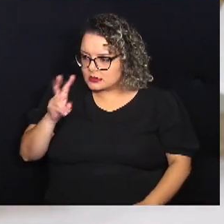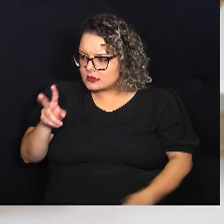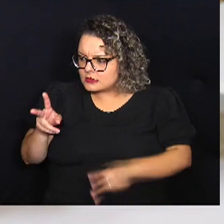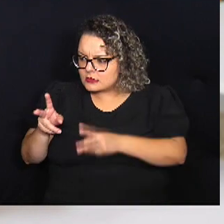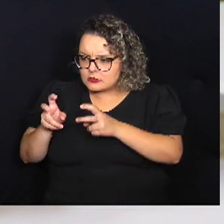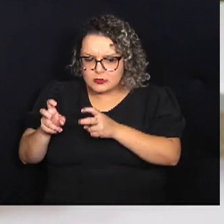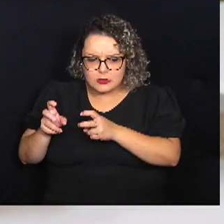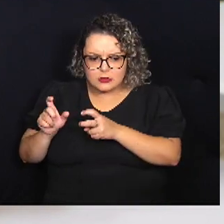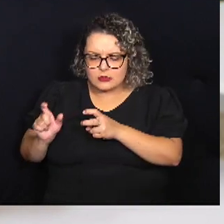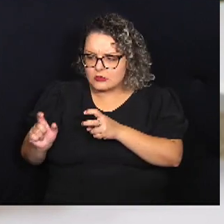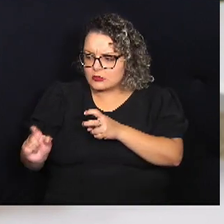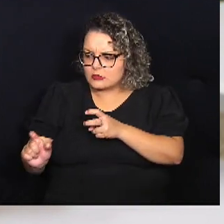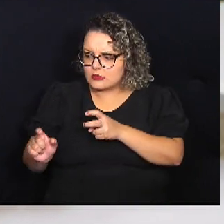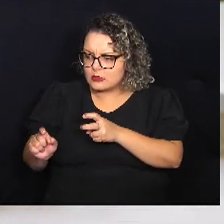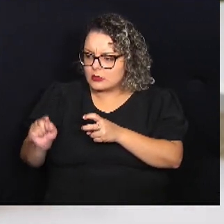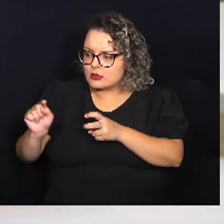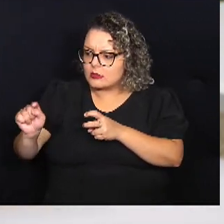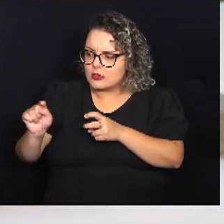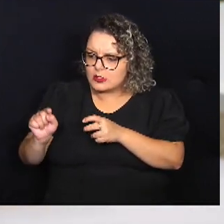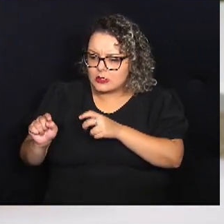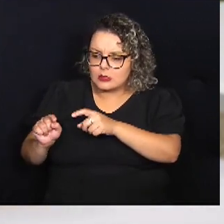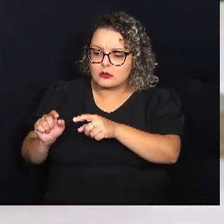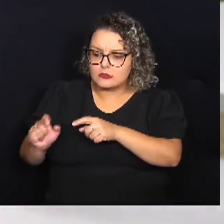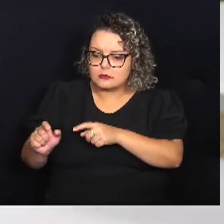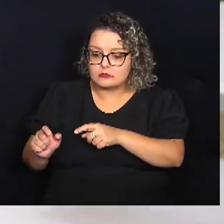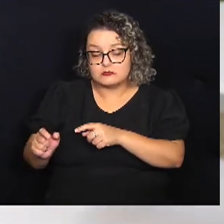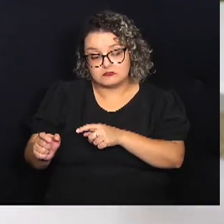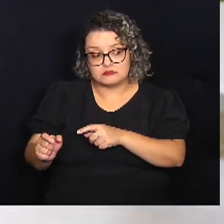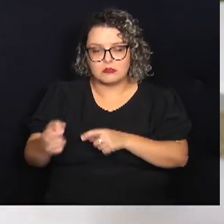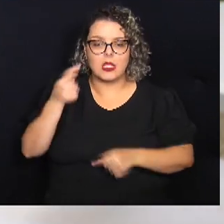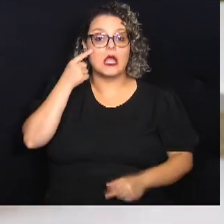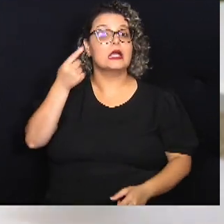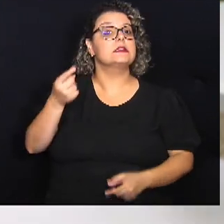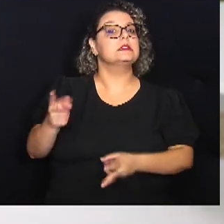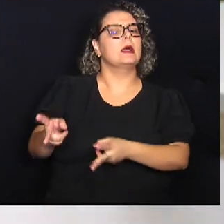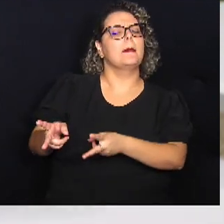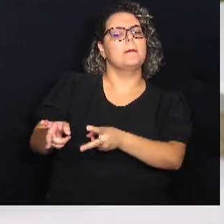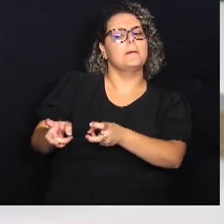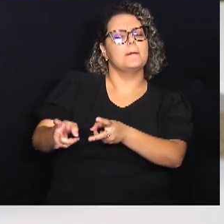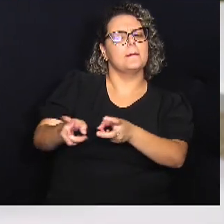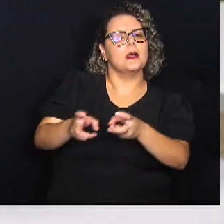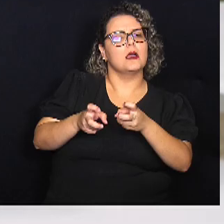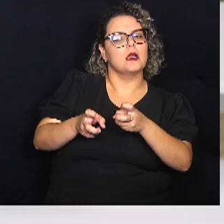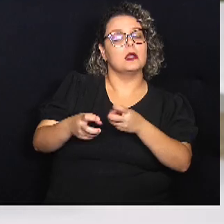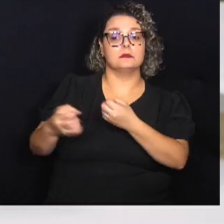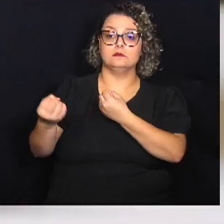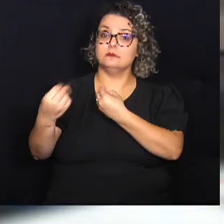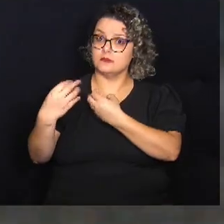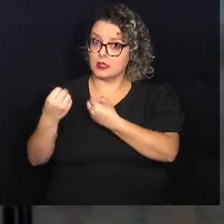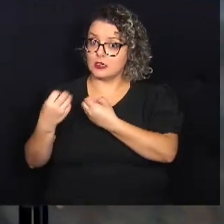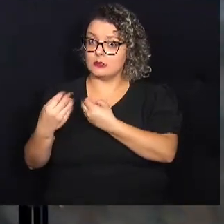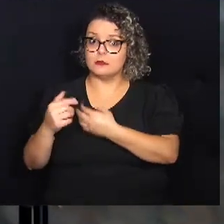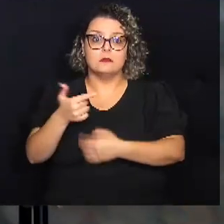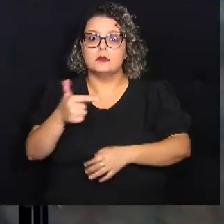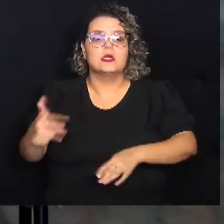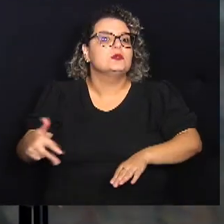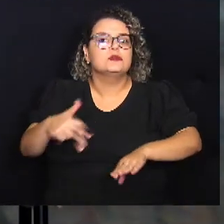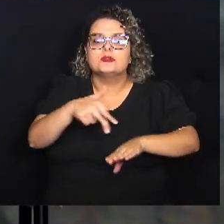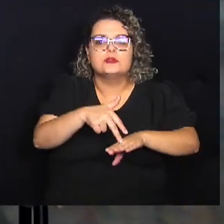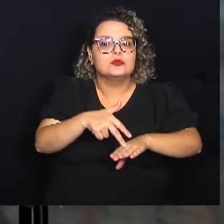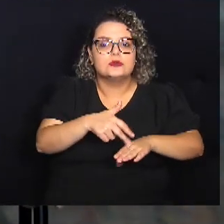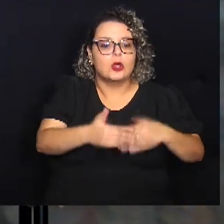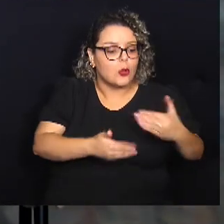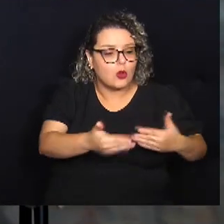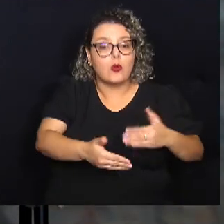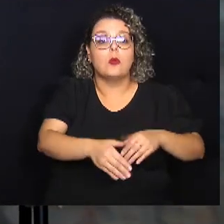cartão, onde que ela clica. Então, essas dimensões ele está me ensinando, mas sem ter um processo